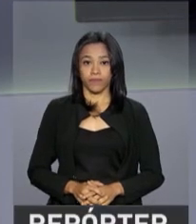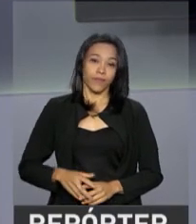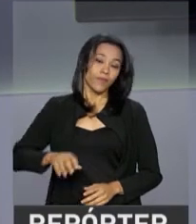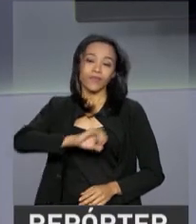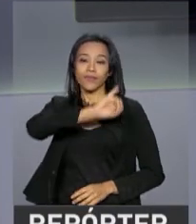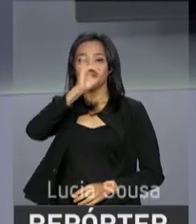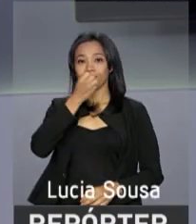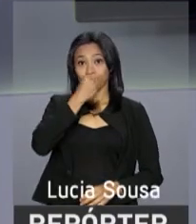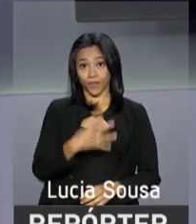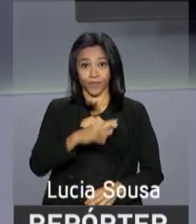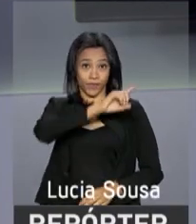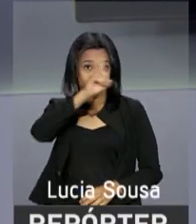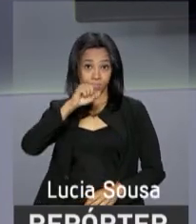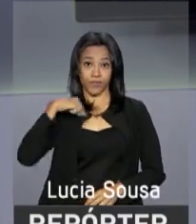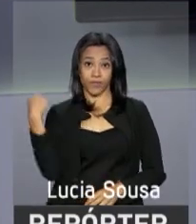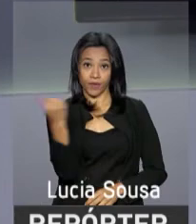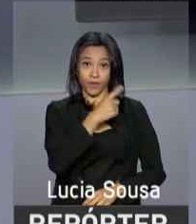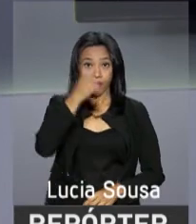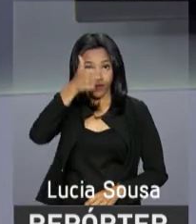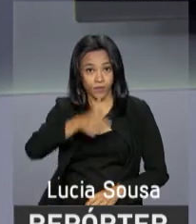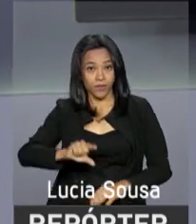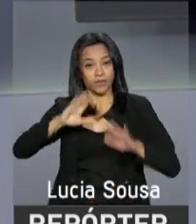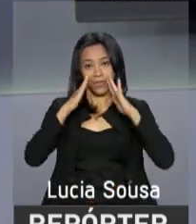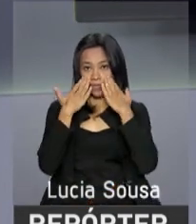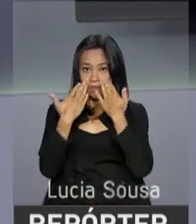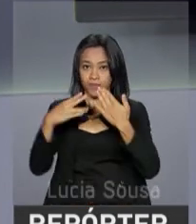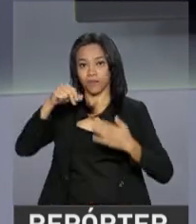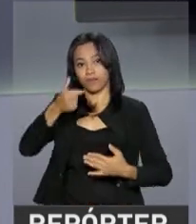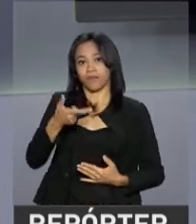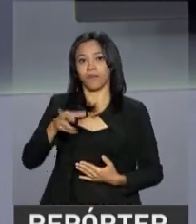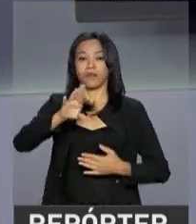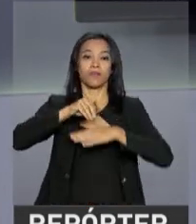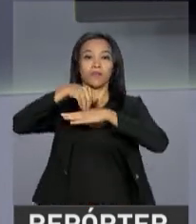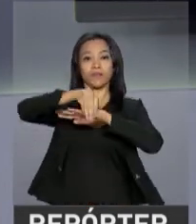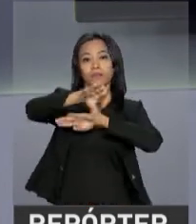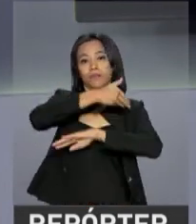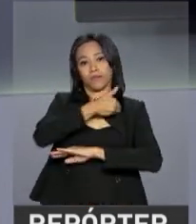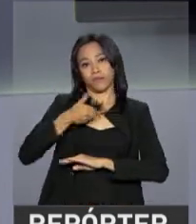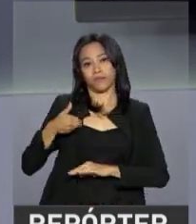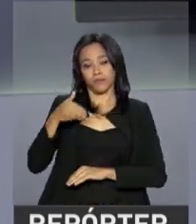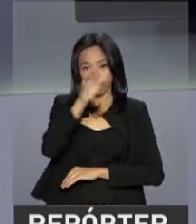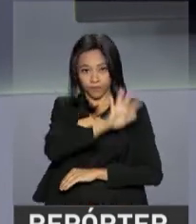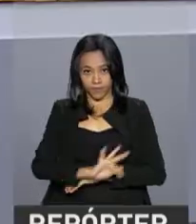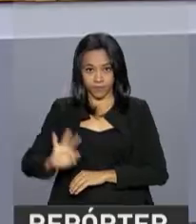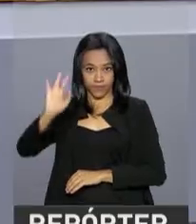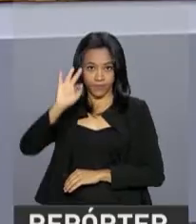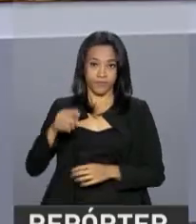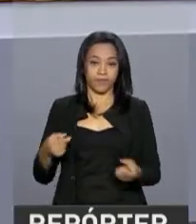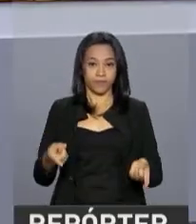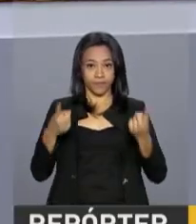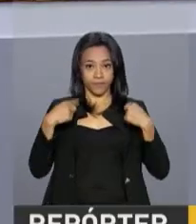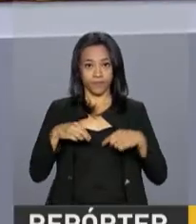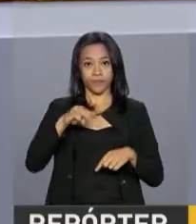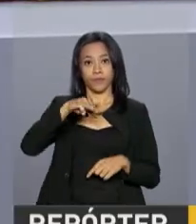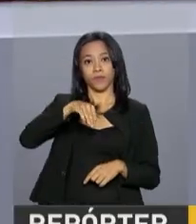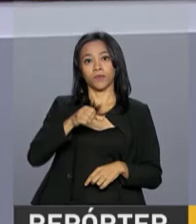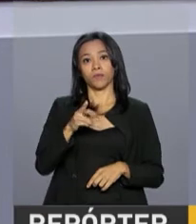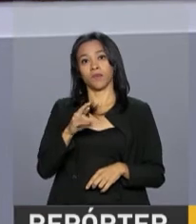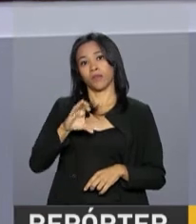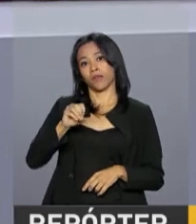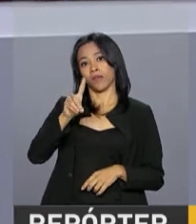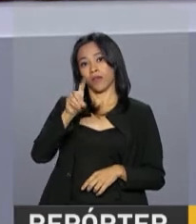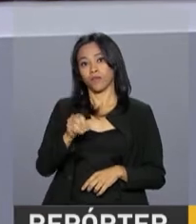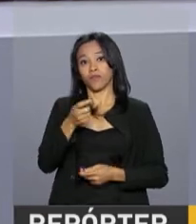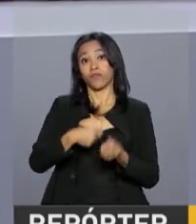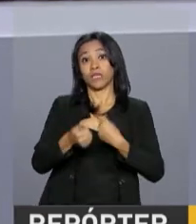Olá, bom dia. Estamos de volta com mais uma edição do Repórter NBR e as notícias do governo federal. O mercado financeiro